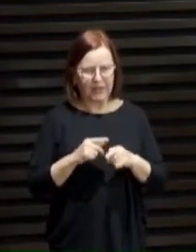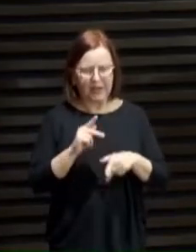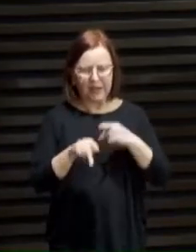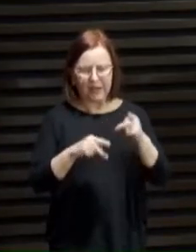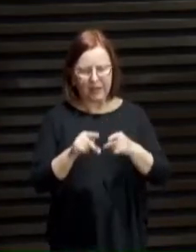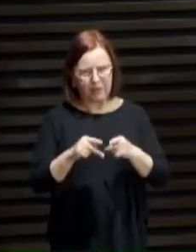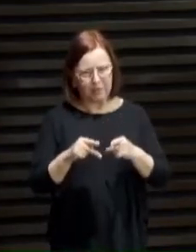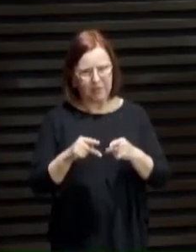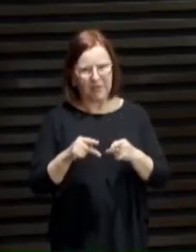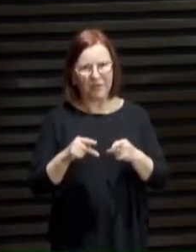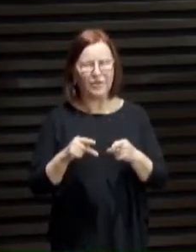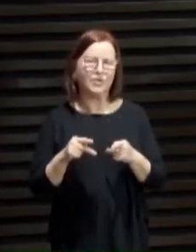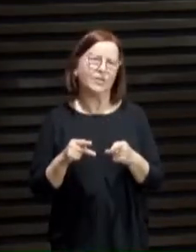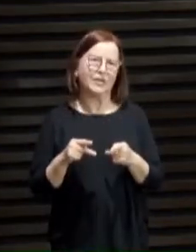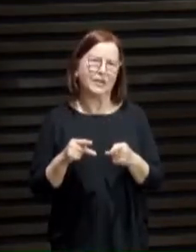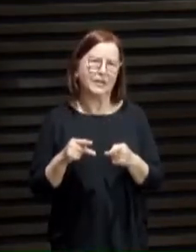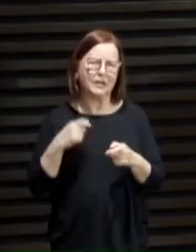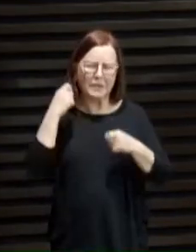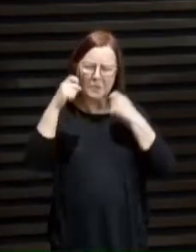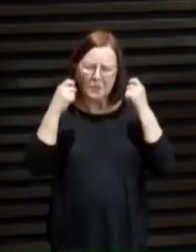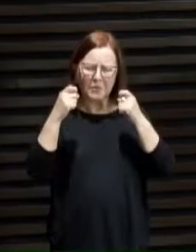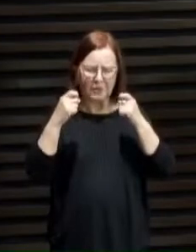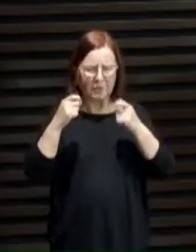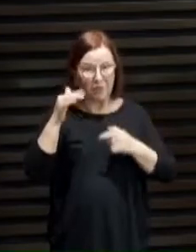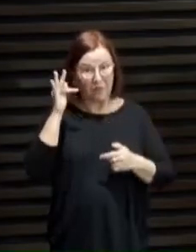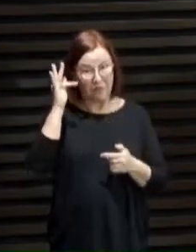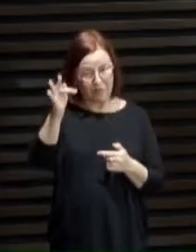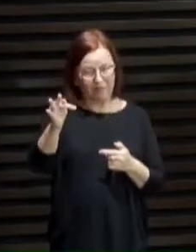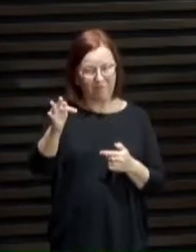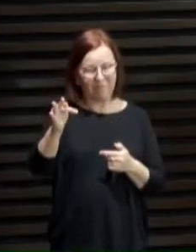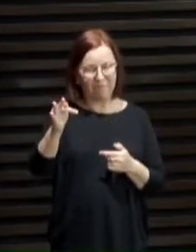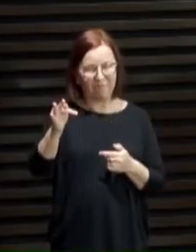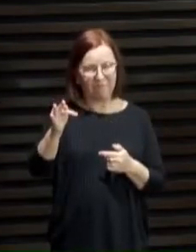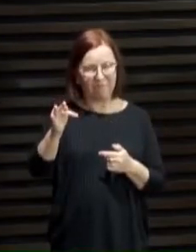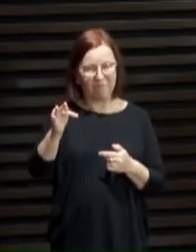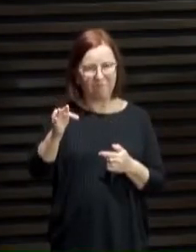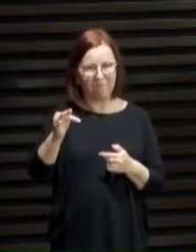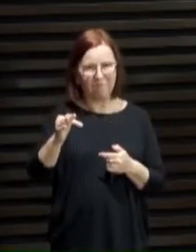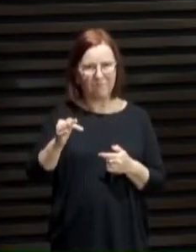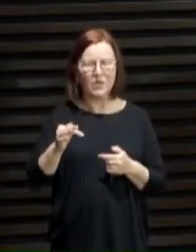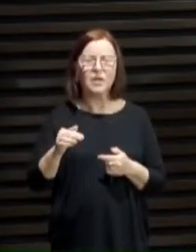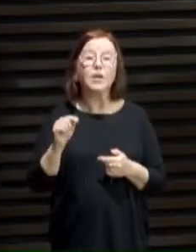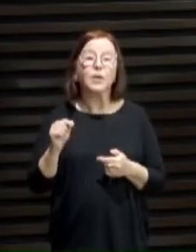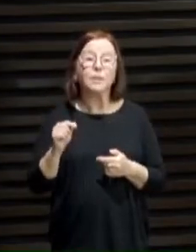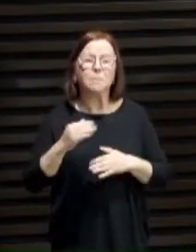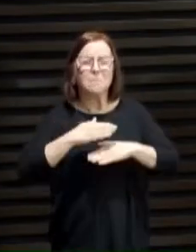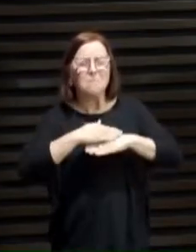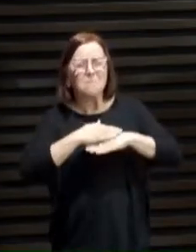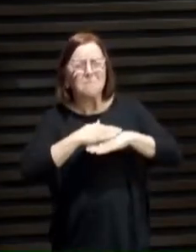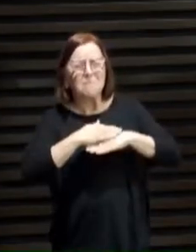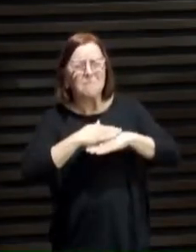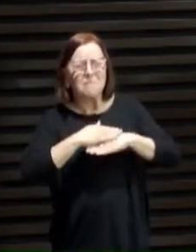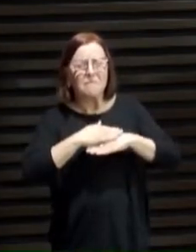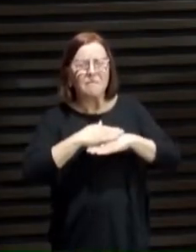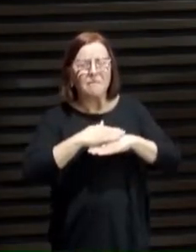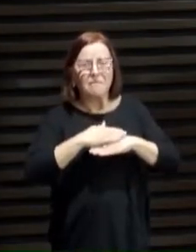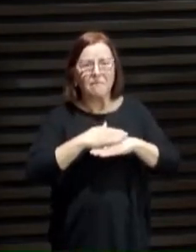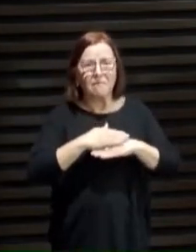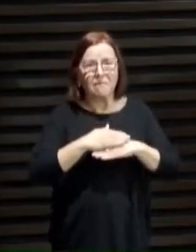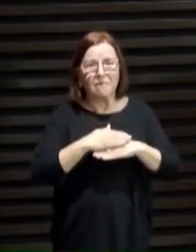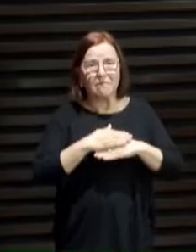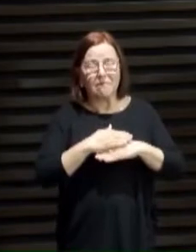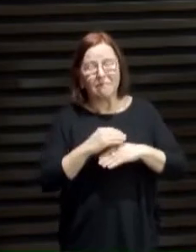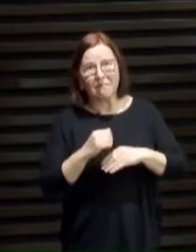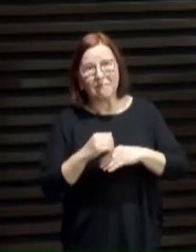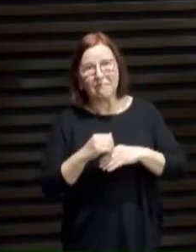que te angustia mais do que o mais terrível de todos os motivos da nossa angústia?